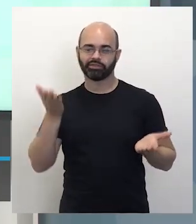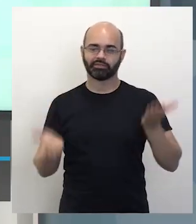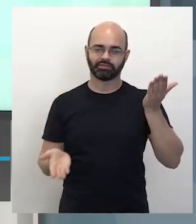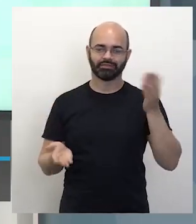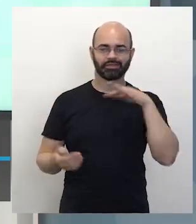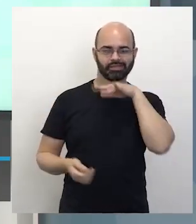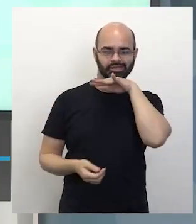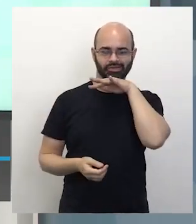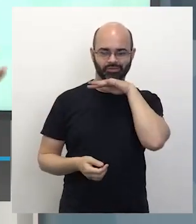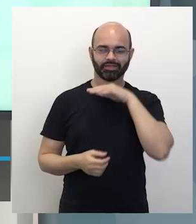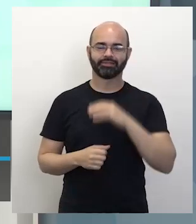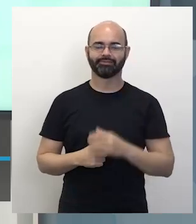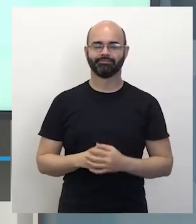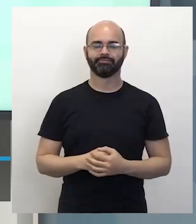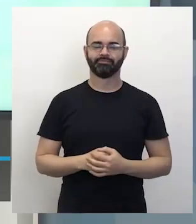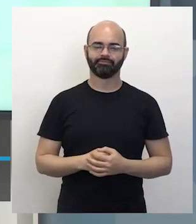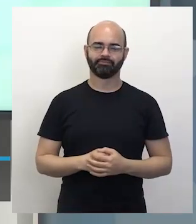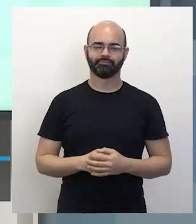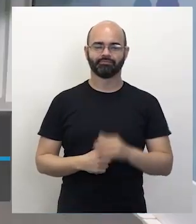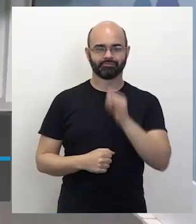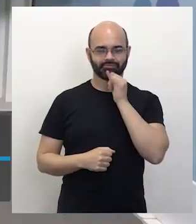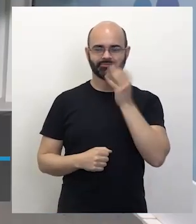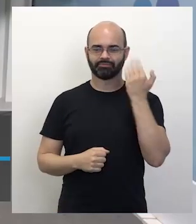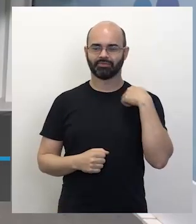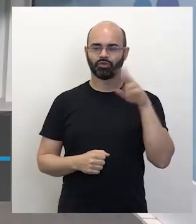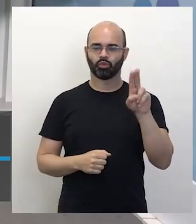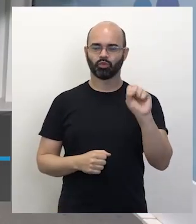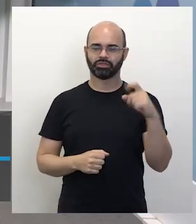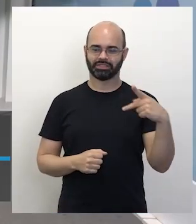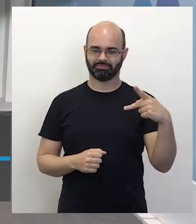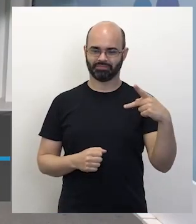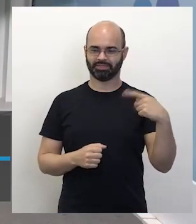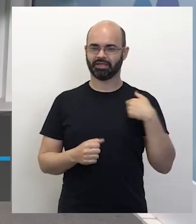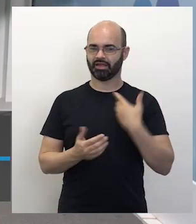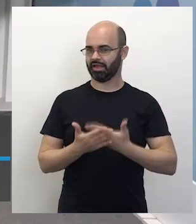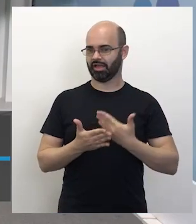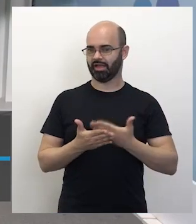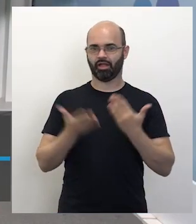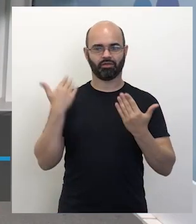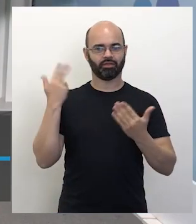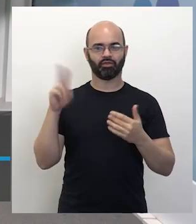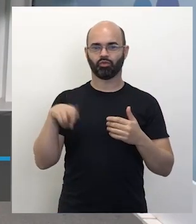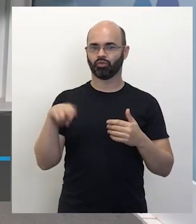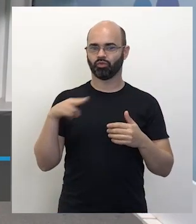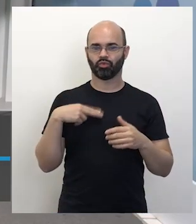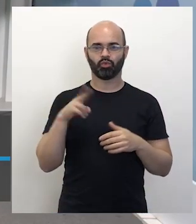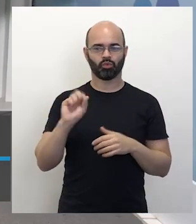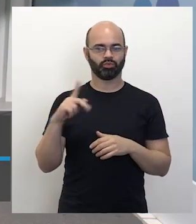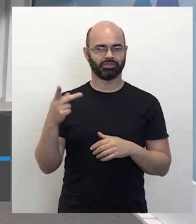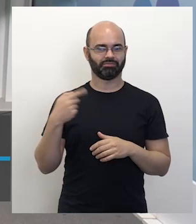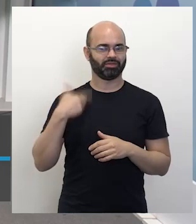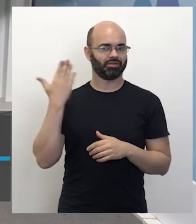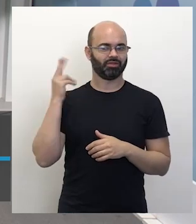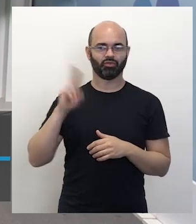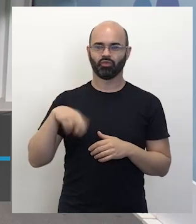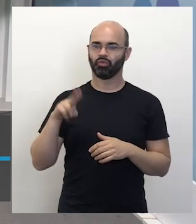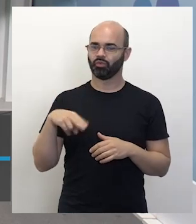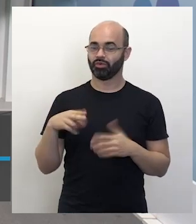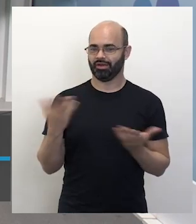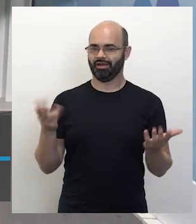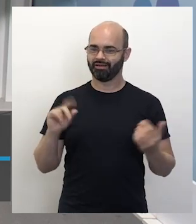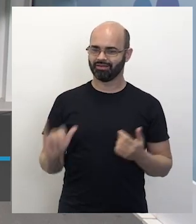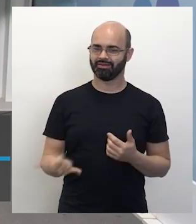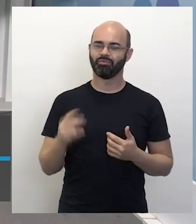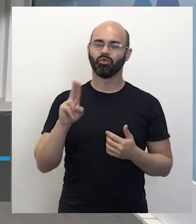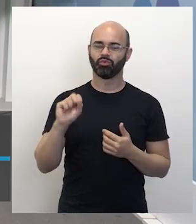boas. Por exemplo, eu estava assistindo aulas da USP. Então, Eu nunca tive a oportunidade de cursar a claro, USP. esse Era do acesso, interior. né, que a internet